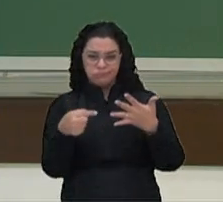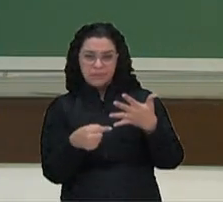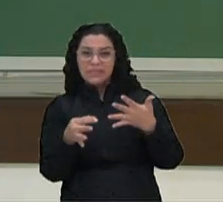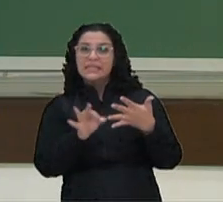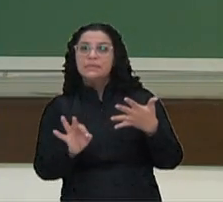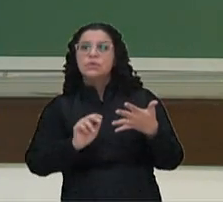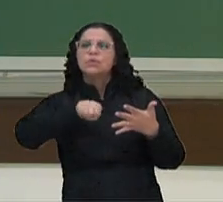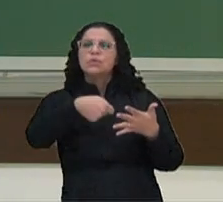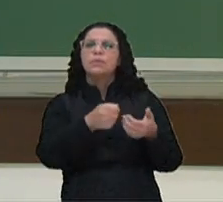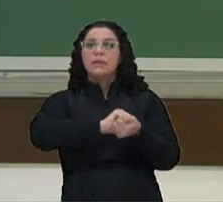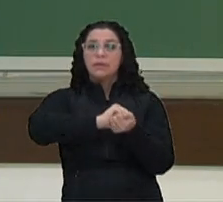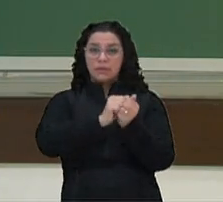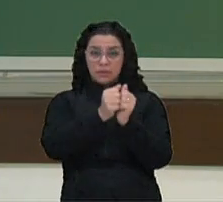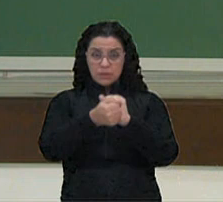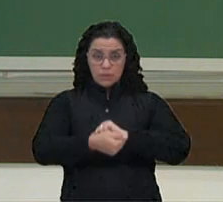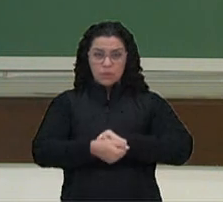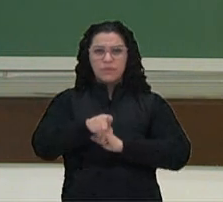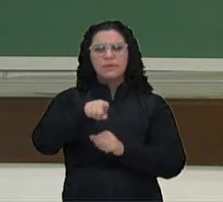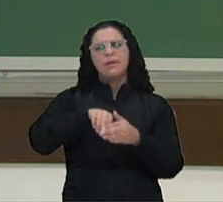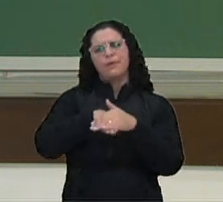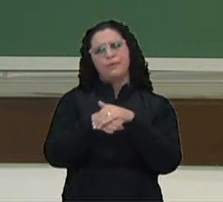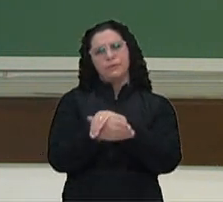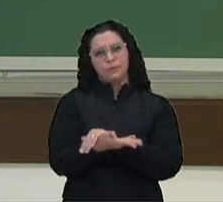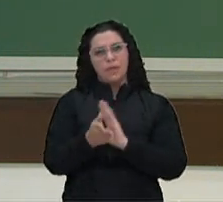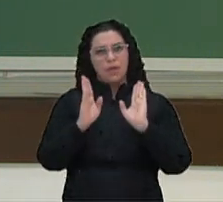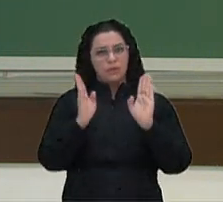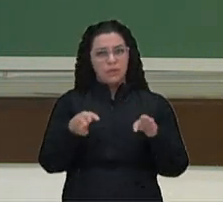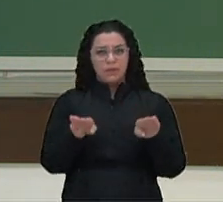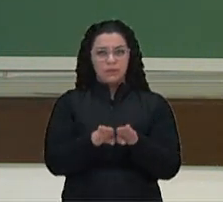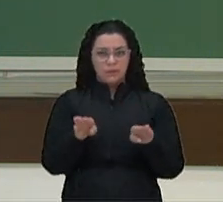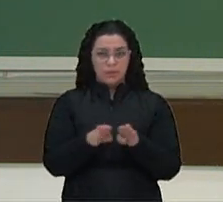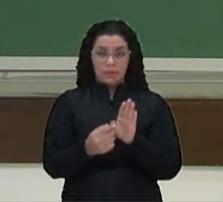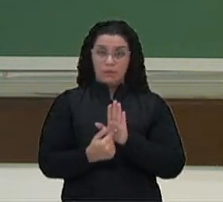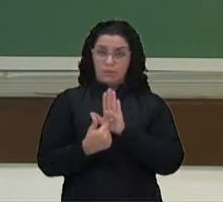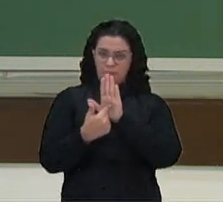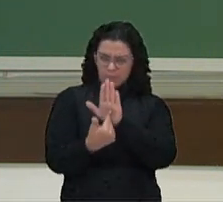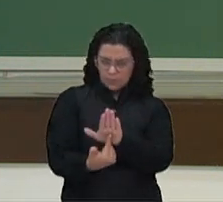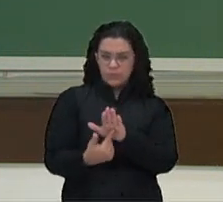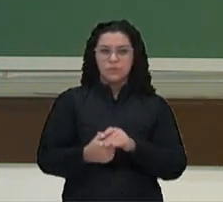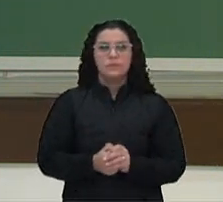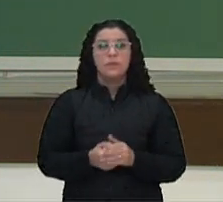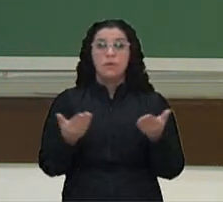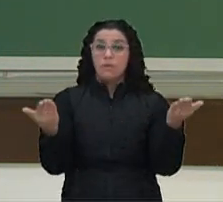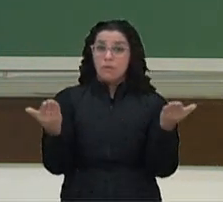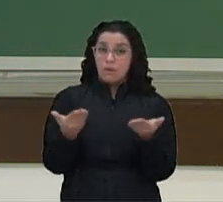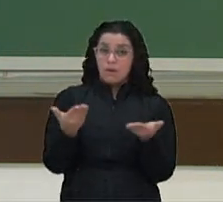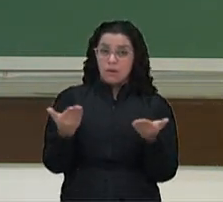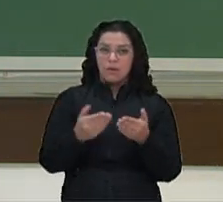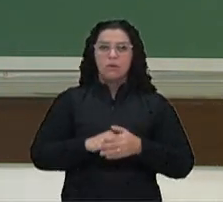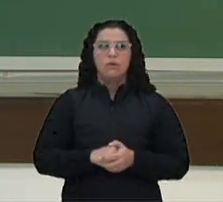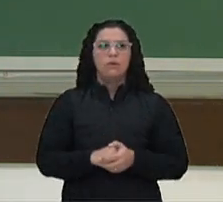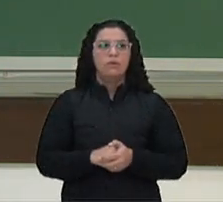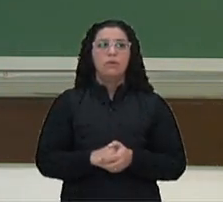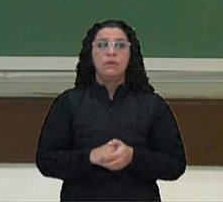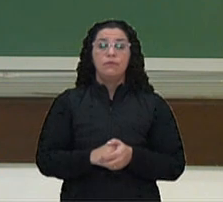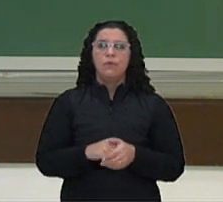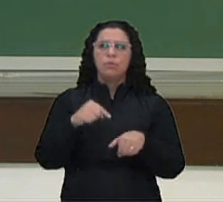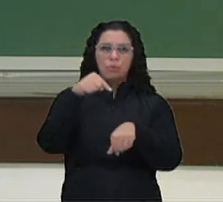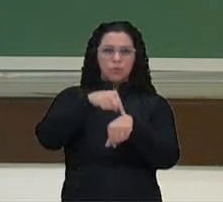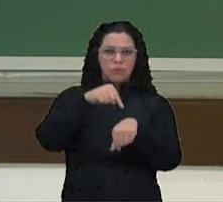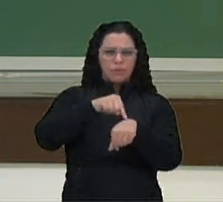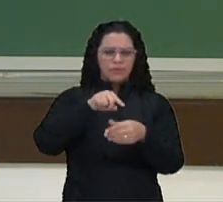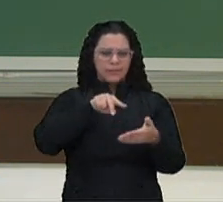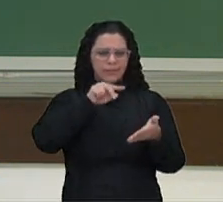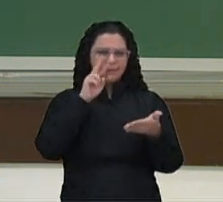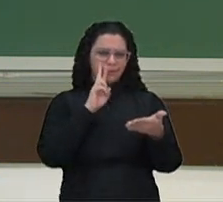sobre esportes. Só que vocês já estão bem acostumados como eu coloco aqui, né? Então, nesse momento, na hora que eu for dar o tempinho para